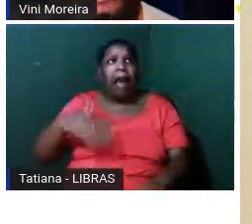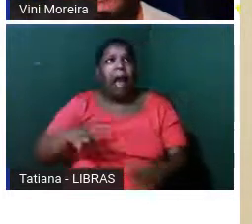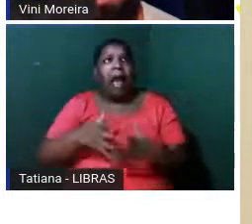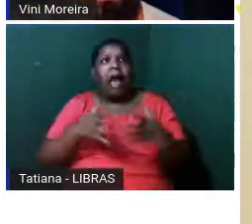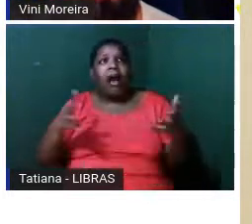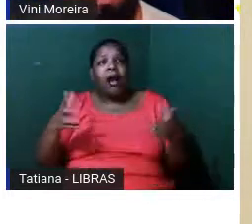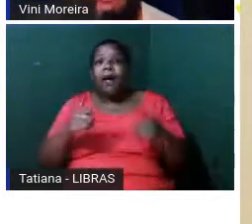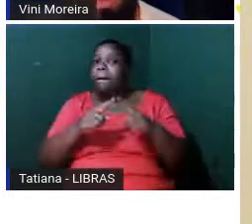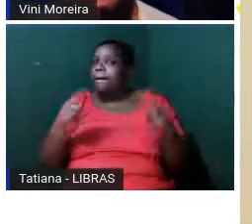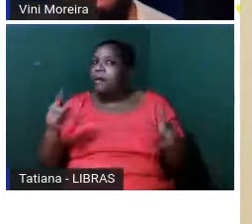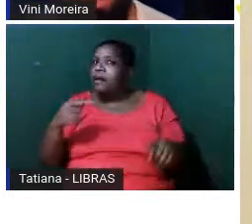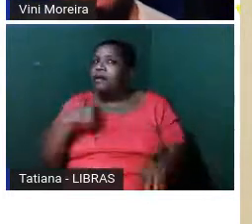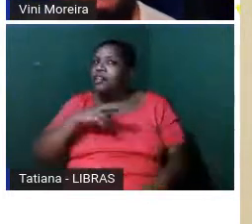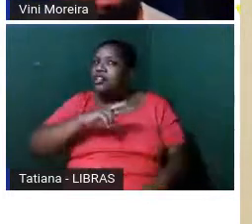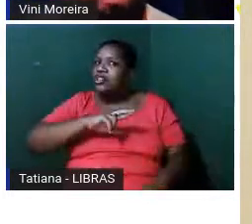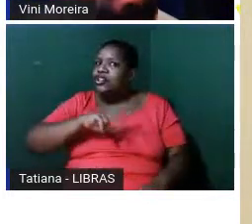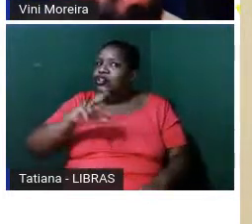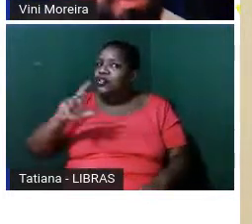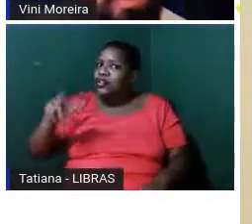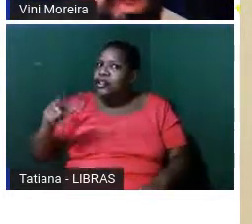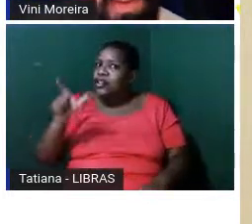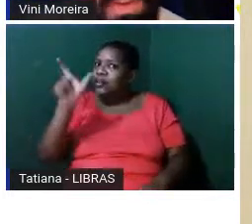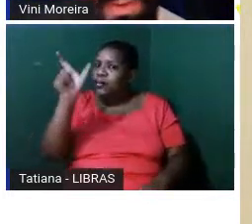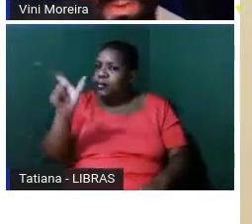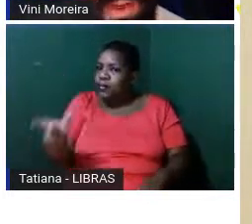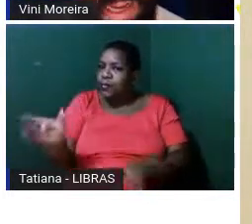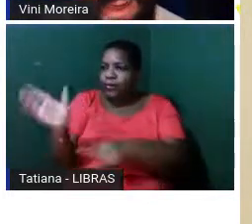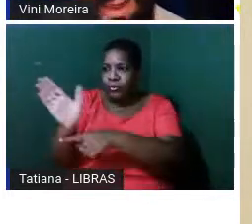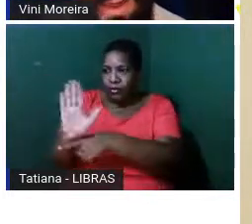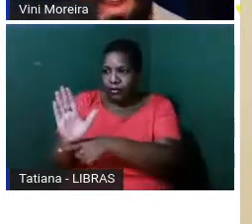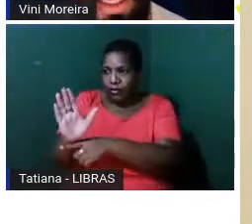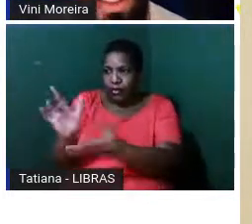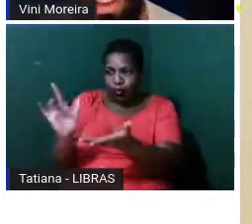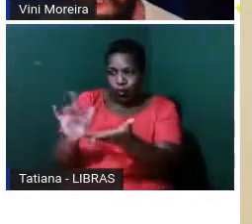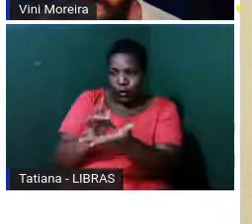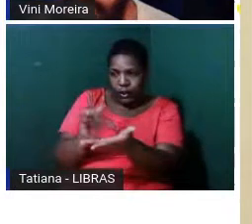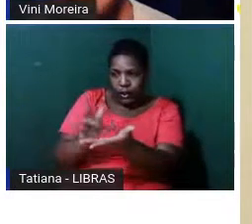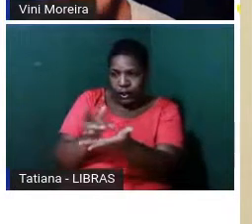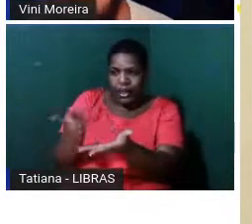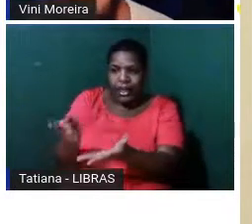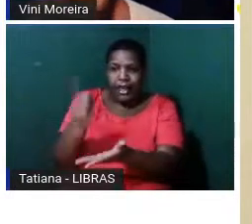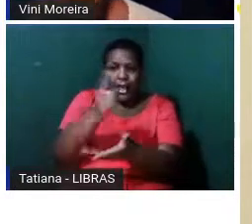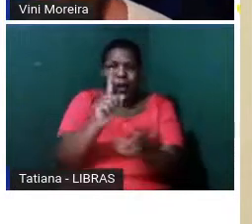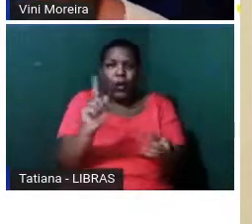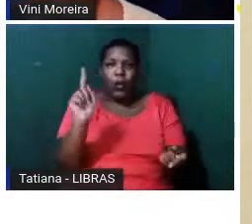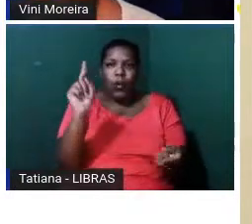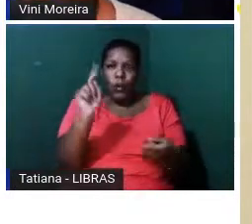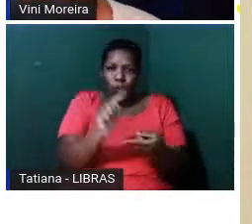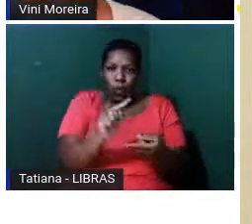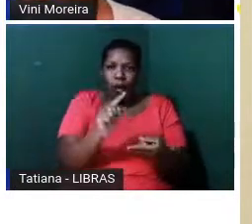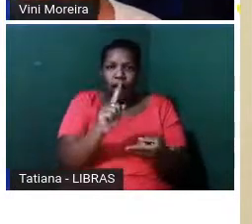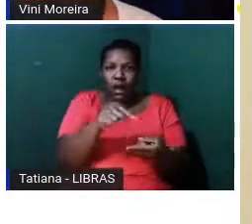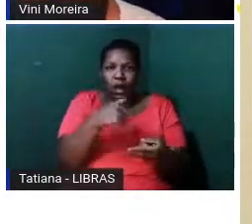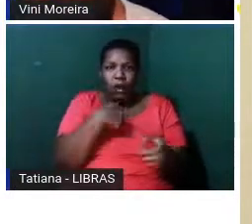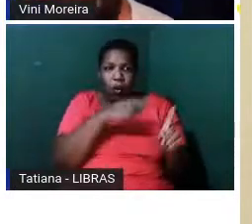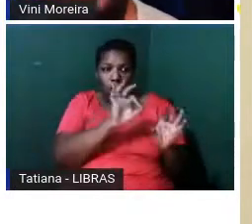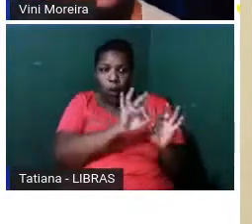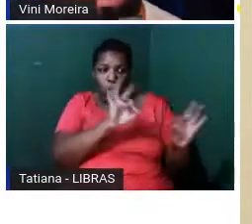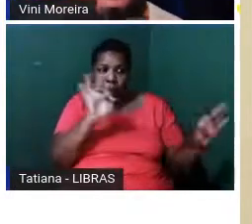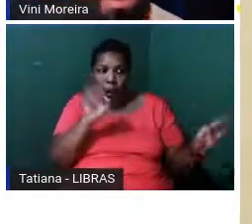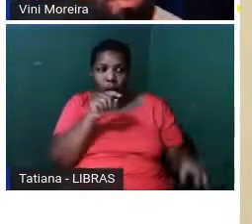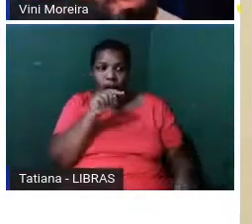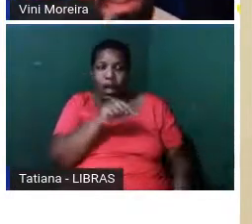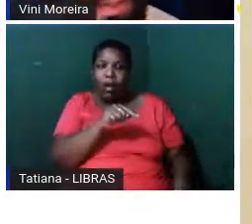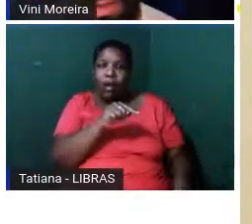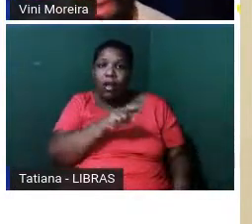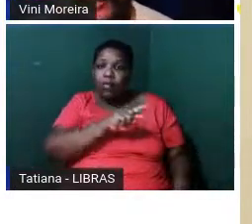mas a grande diferença entre a editar um vídeo que você vai gravar do celular e um curta e um longa-metragem